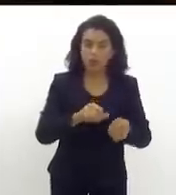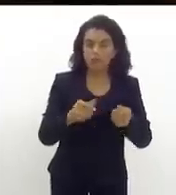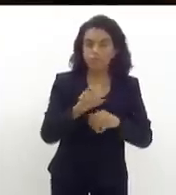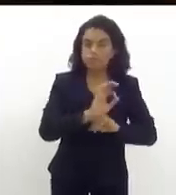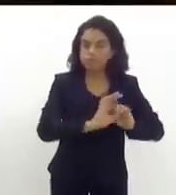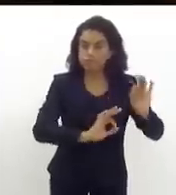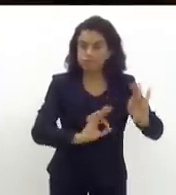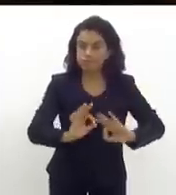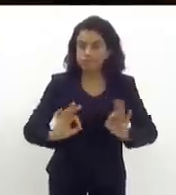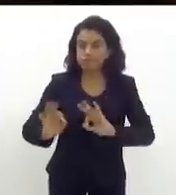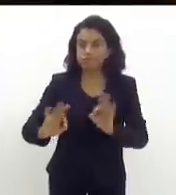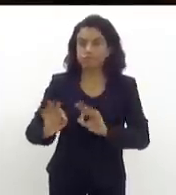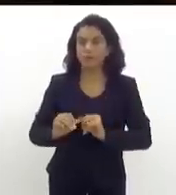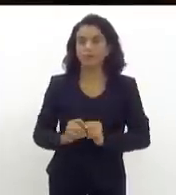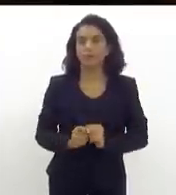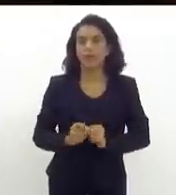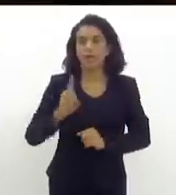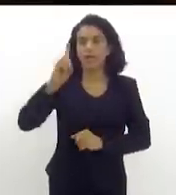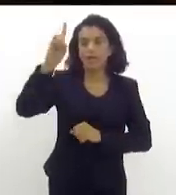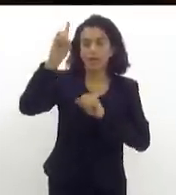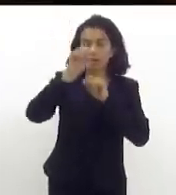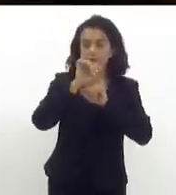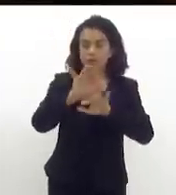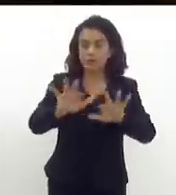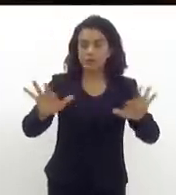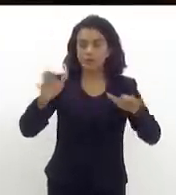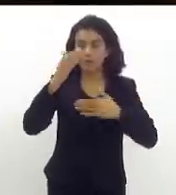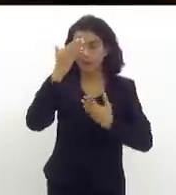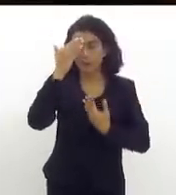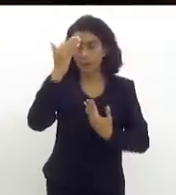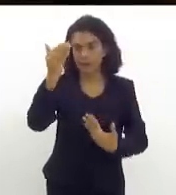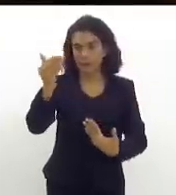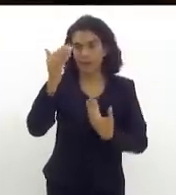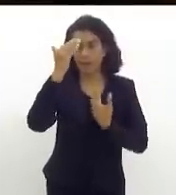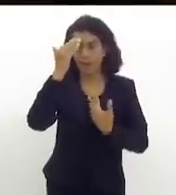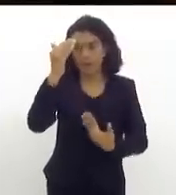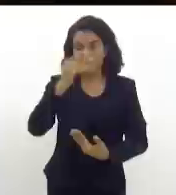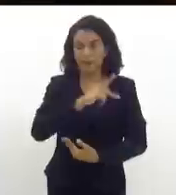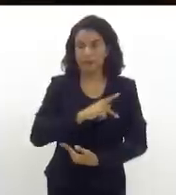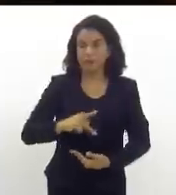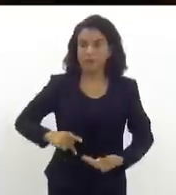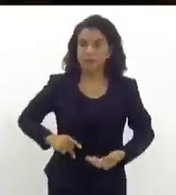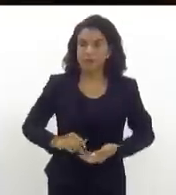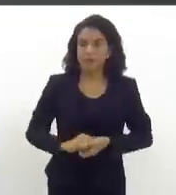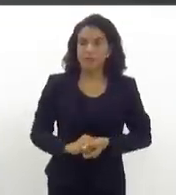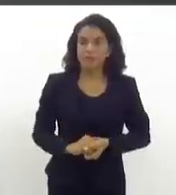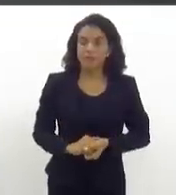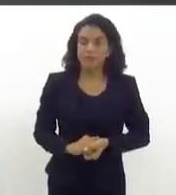tem dito que Deus nos abençoe muito obrigado muito obrigado presidente